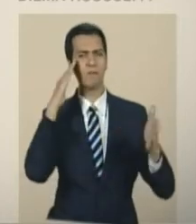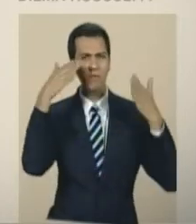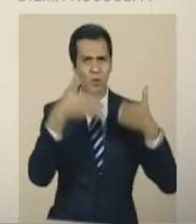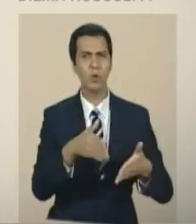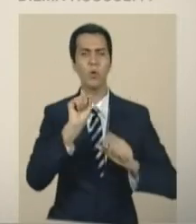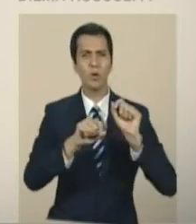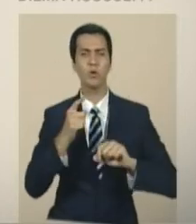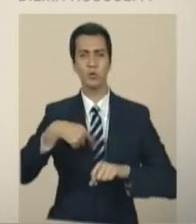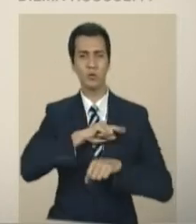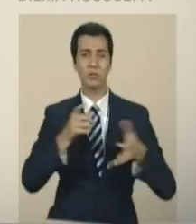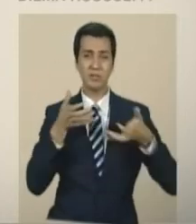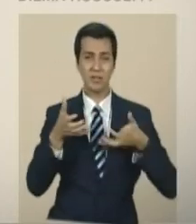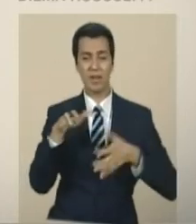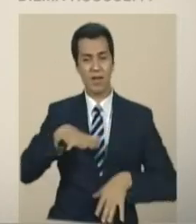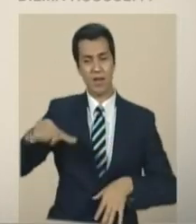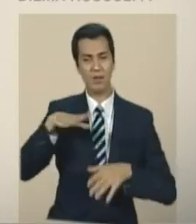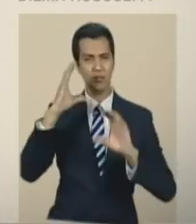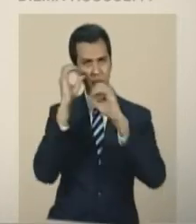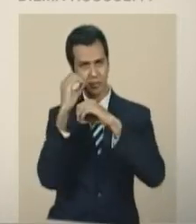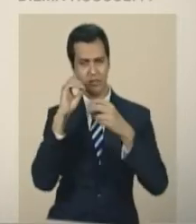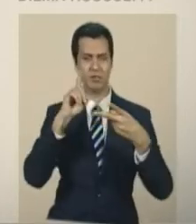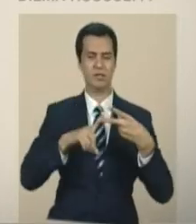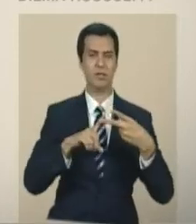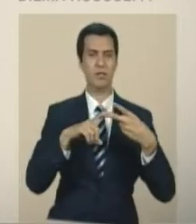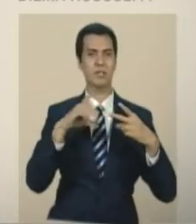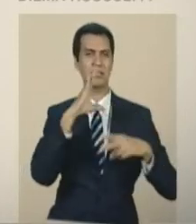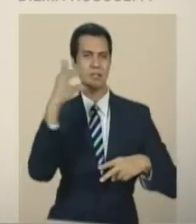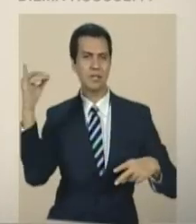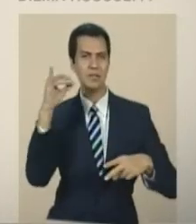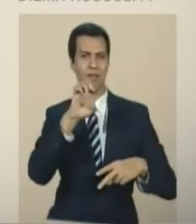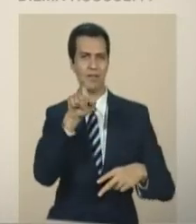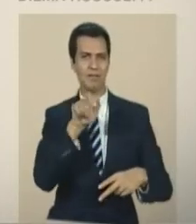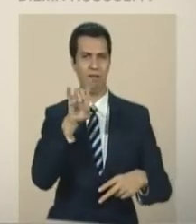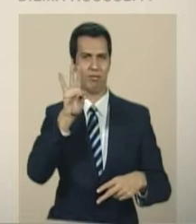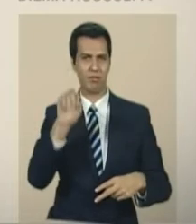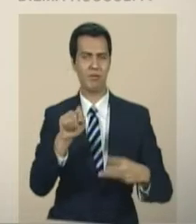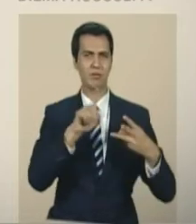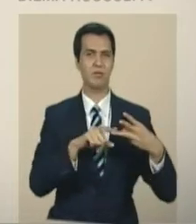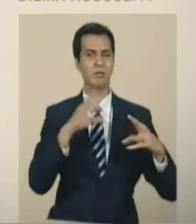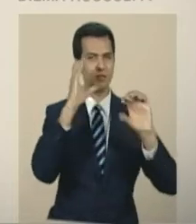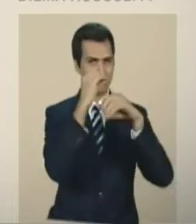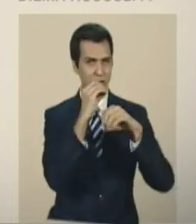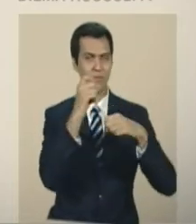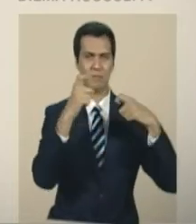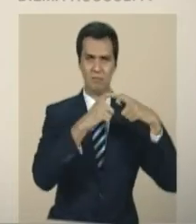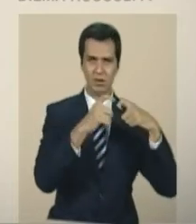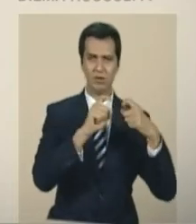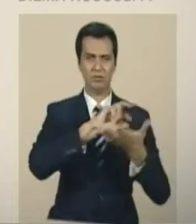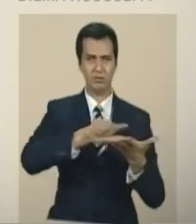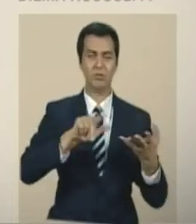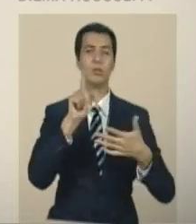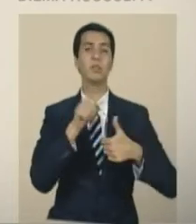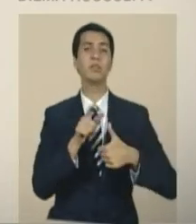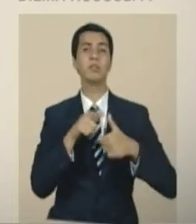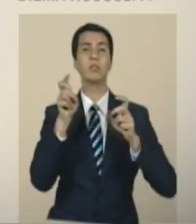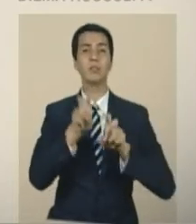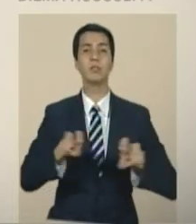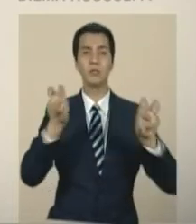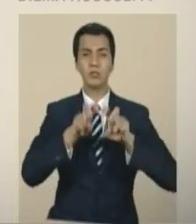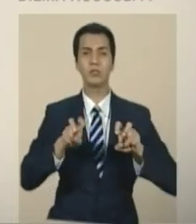na área das engenharias da ciências exatas das ciências médicas e da tecnologia de informação